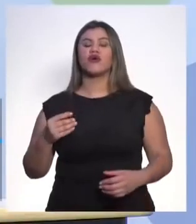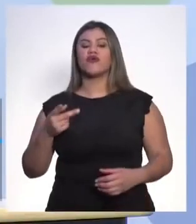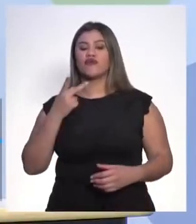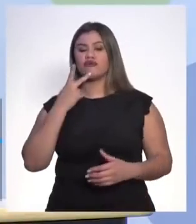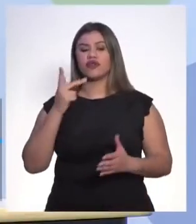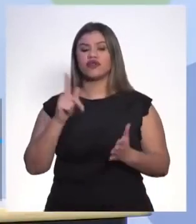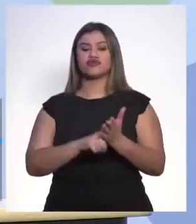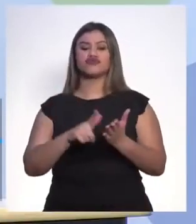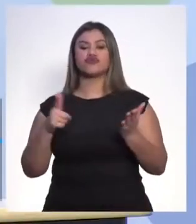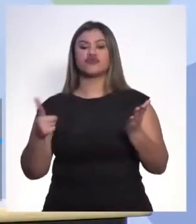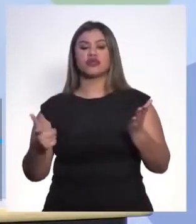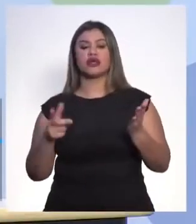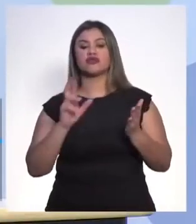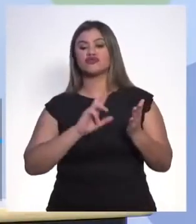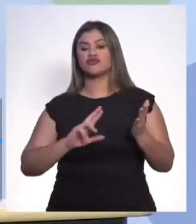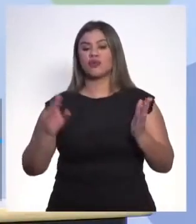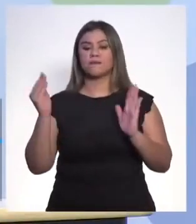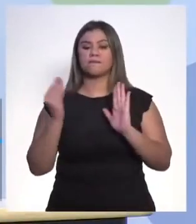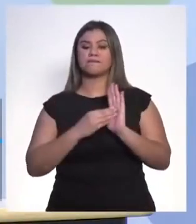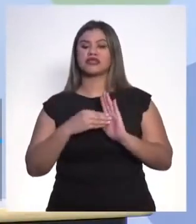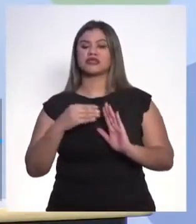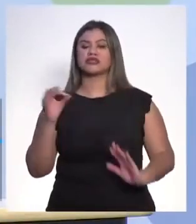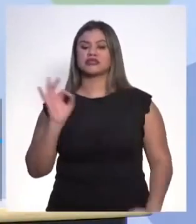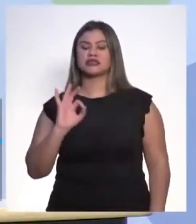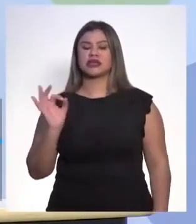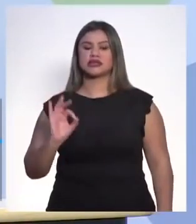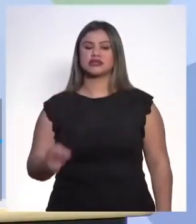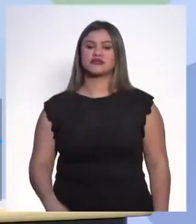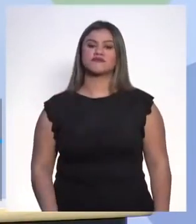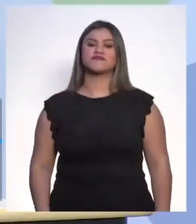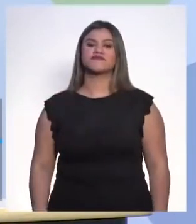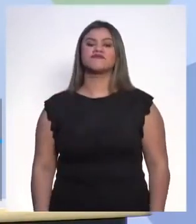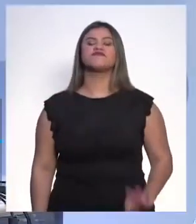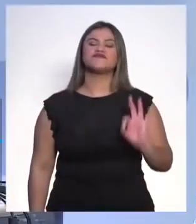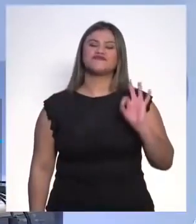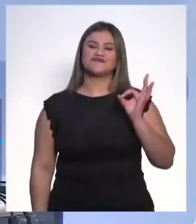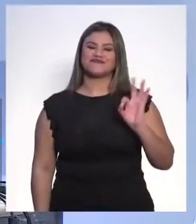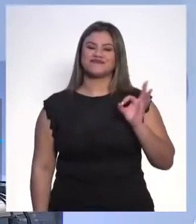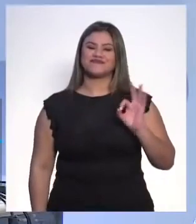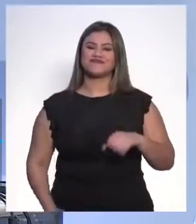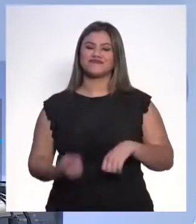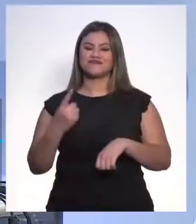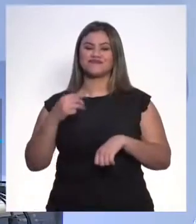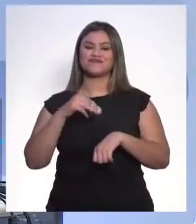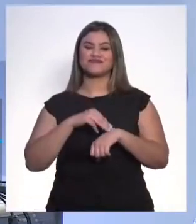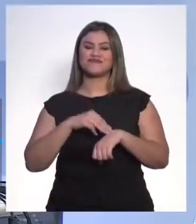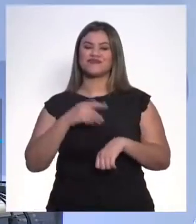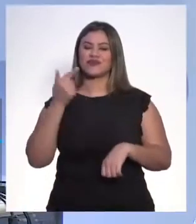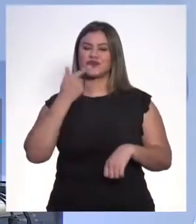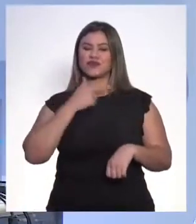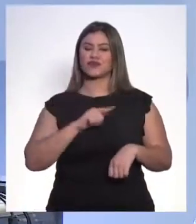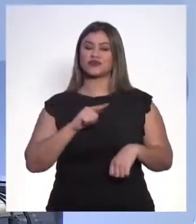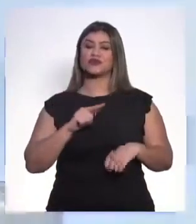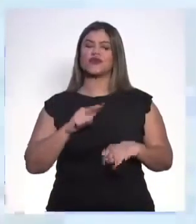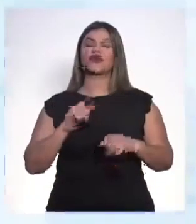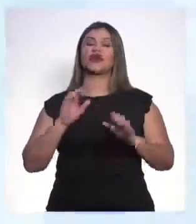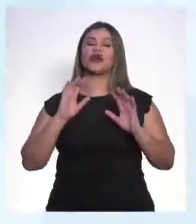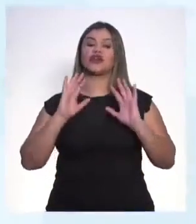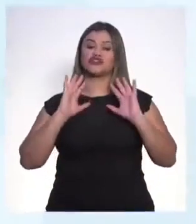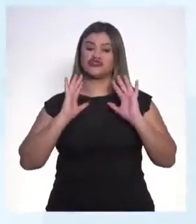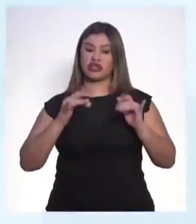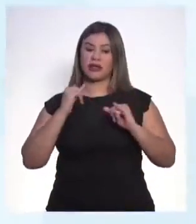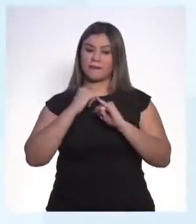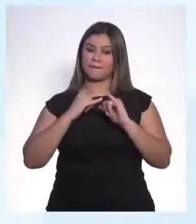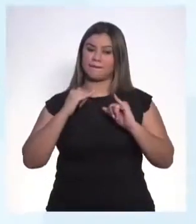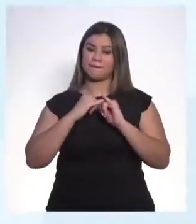não identificado em partes. Muito bem. Então, faltando 1 minuto, já aconteceu em partes, porque lembra